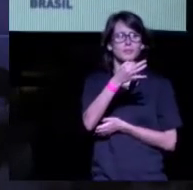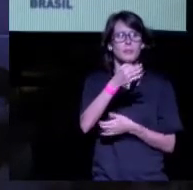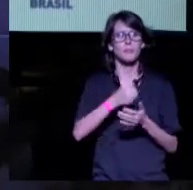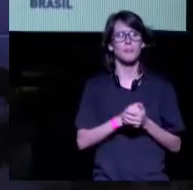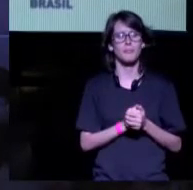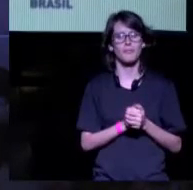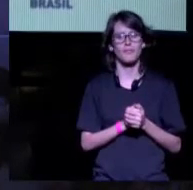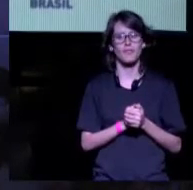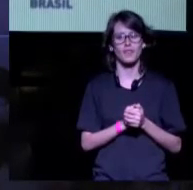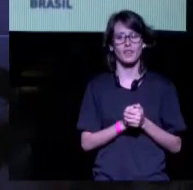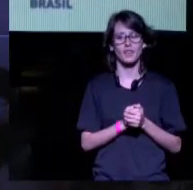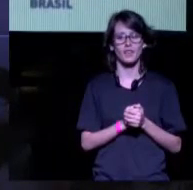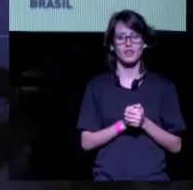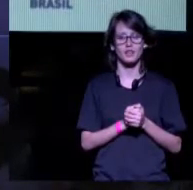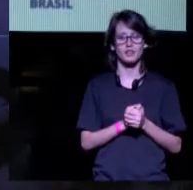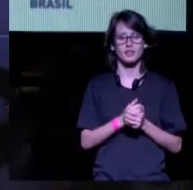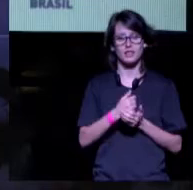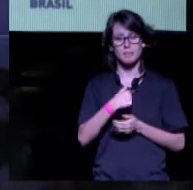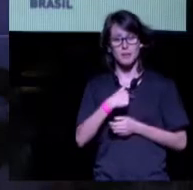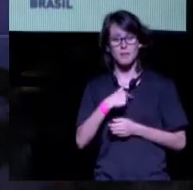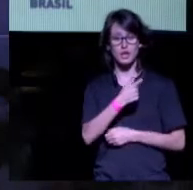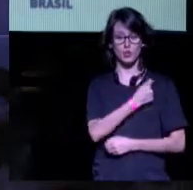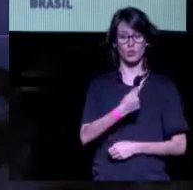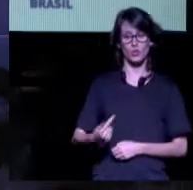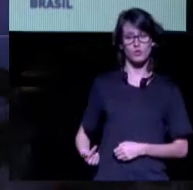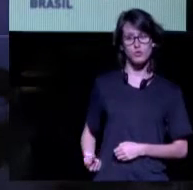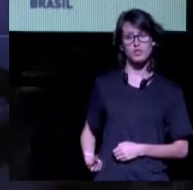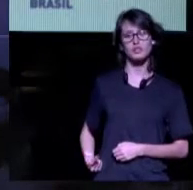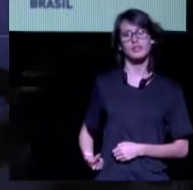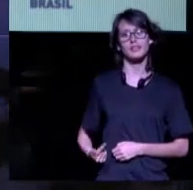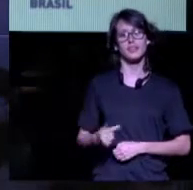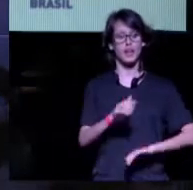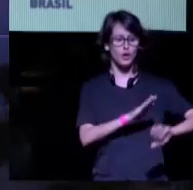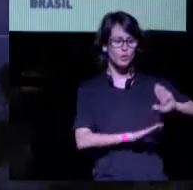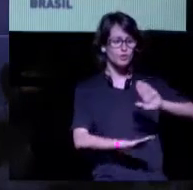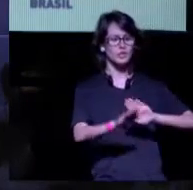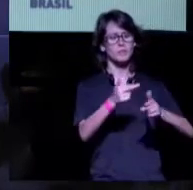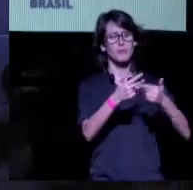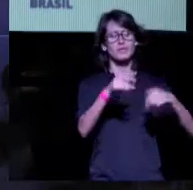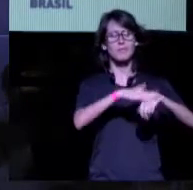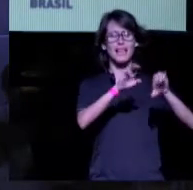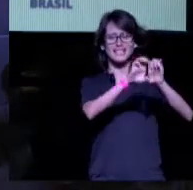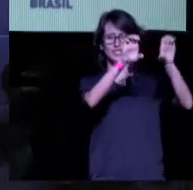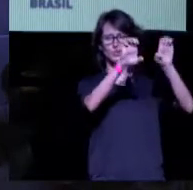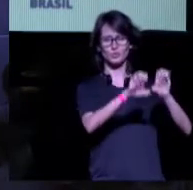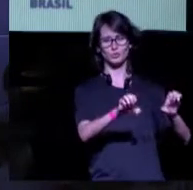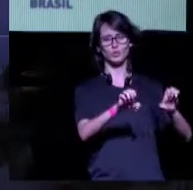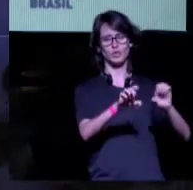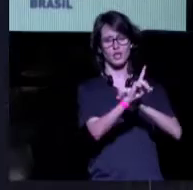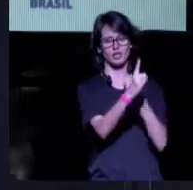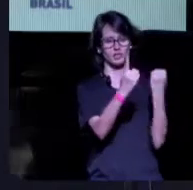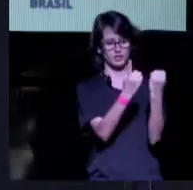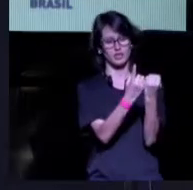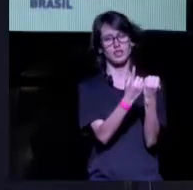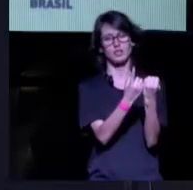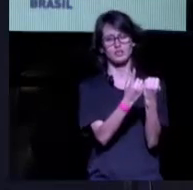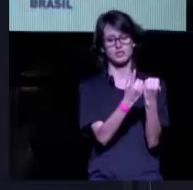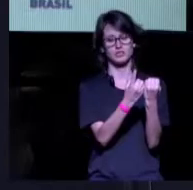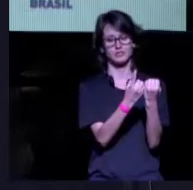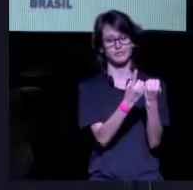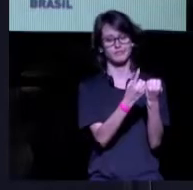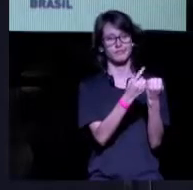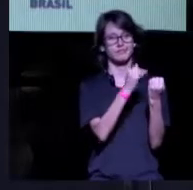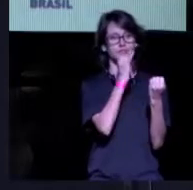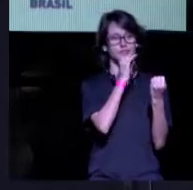é pra mim o governo ele está cuidando de algo que é estrutural né na sociedade que são os